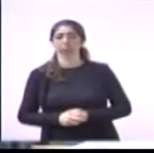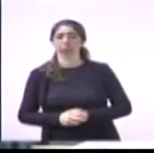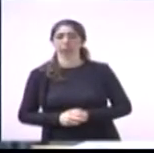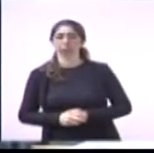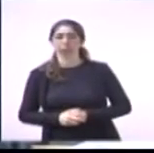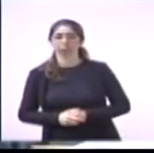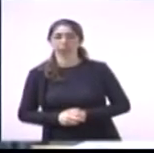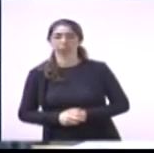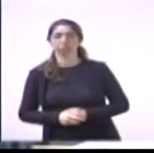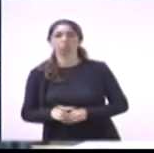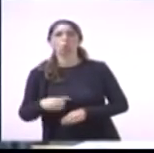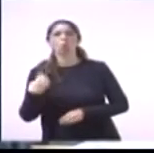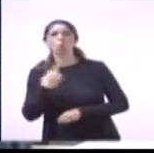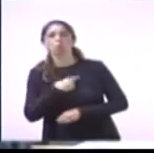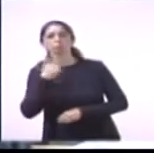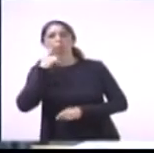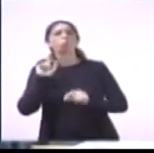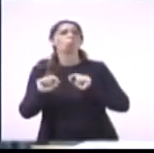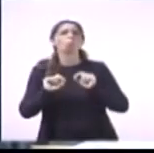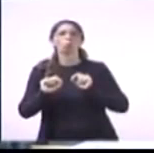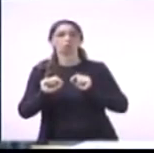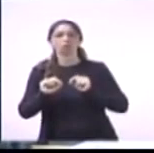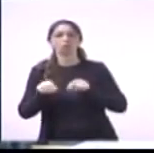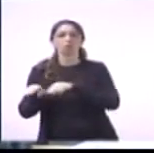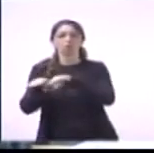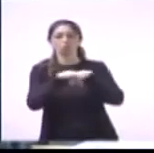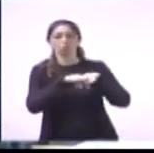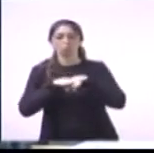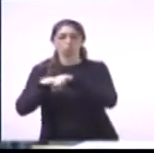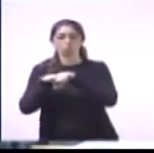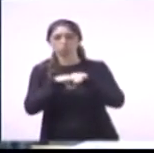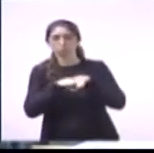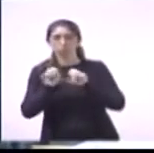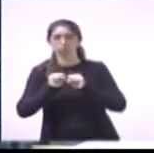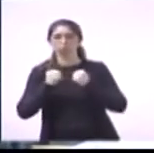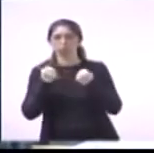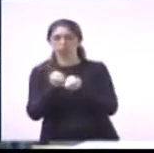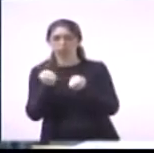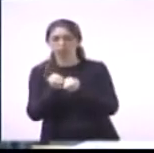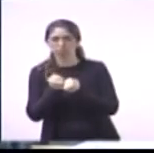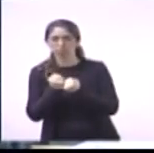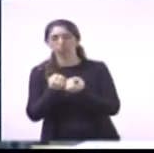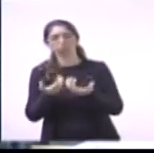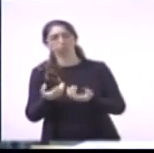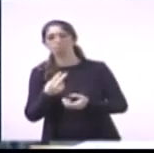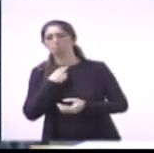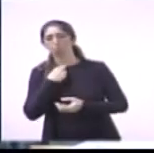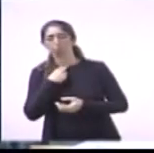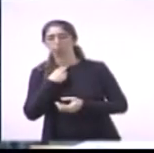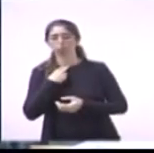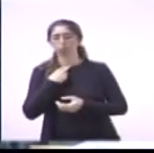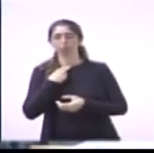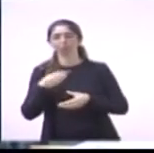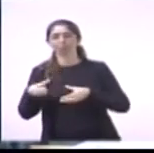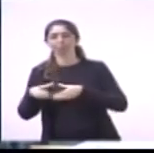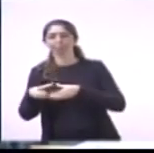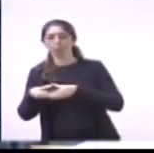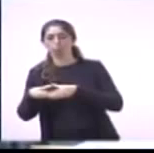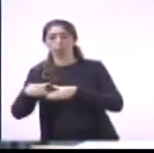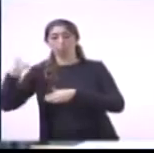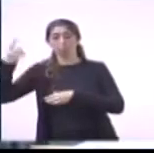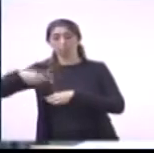da hegemonia na sociedade, da dominação, do poder de uma categoria, de uma classe sobre a